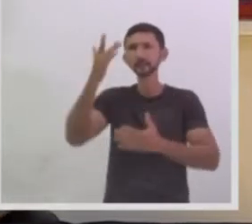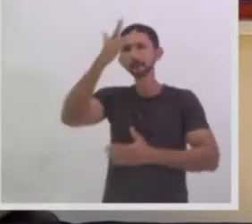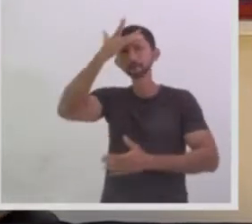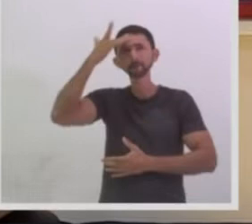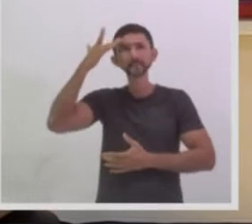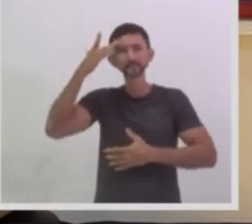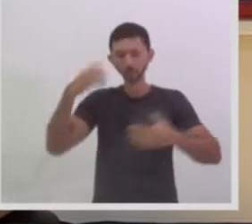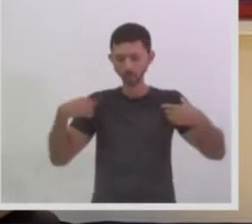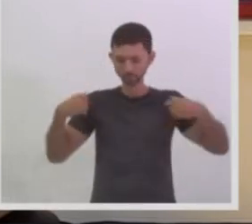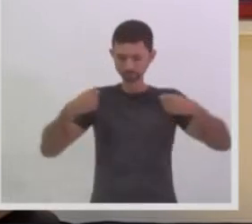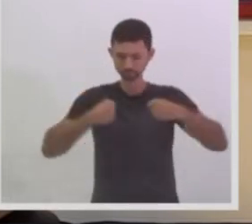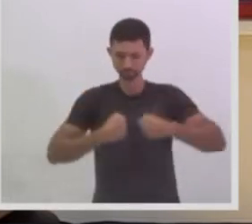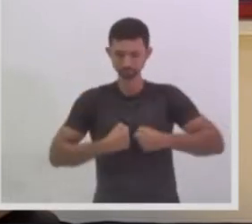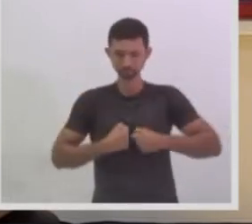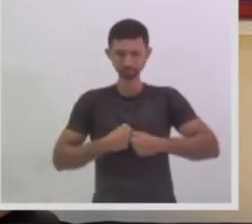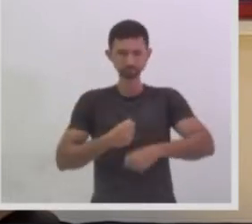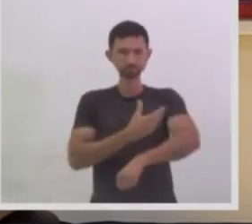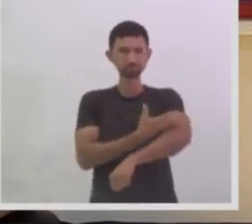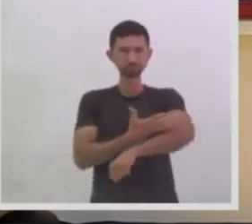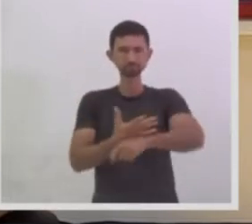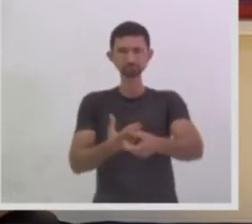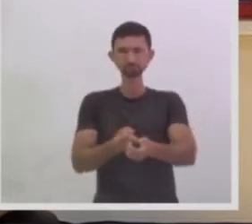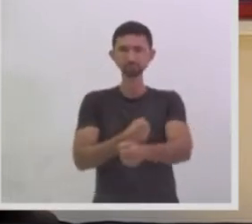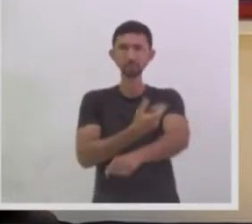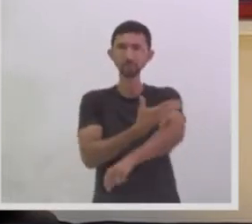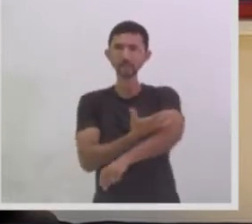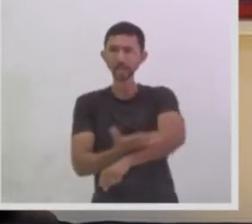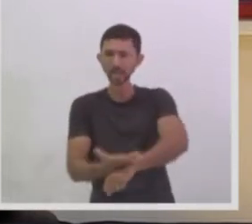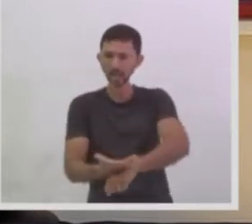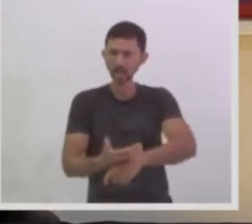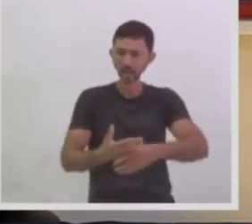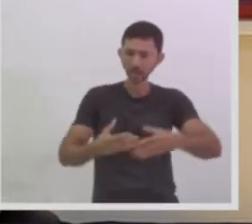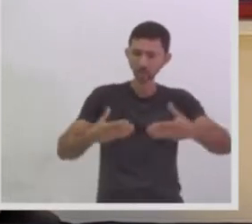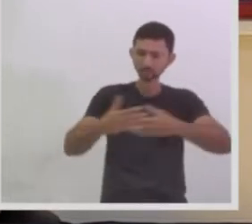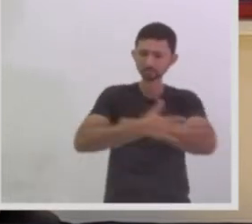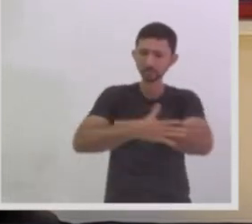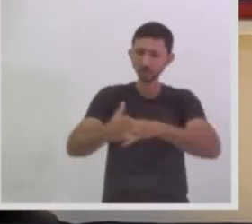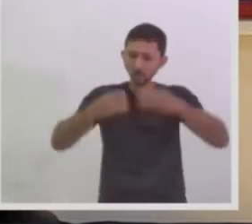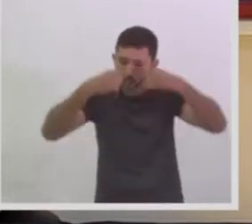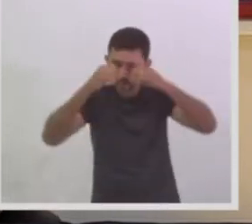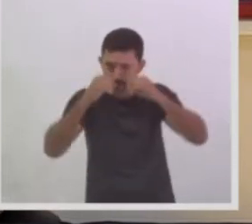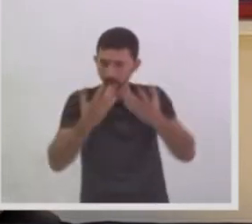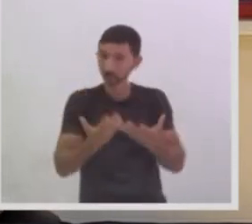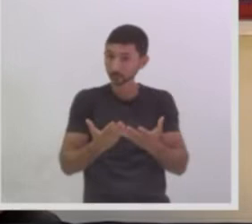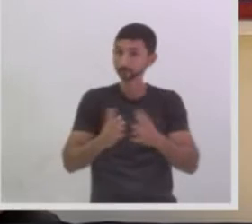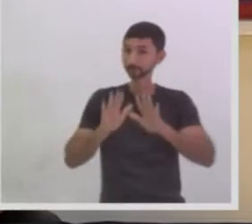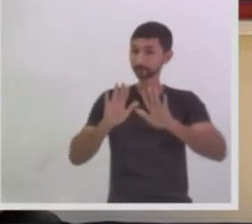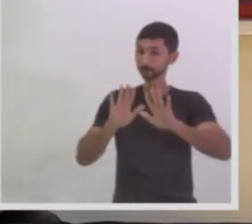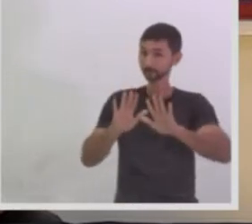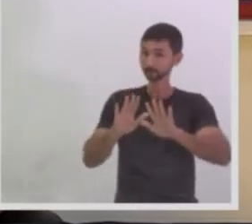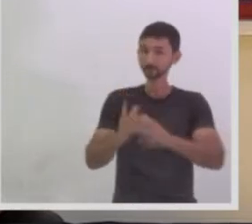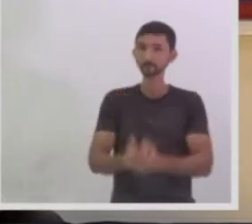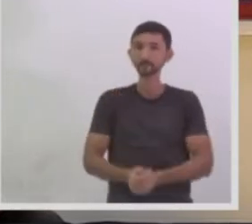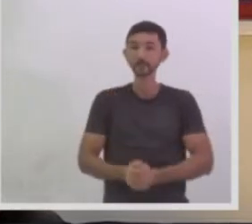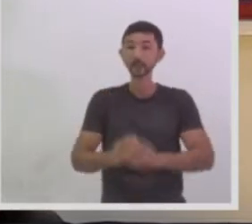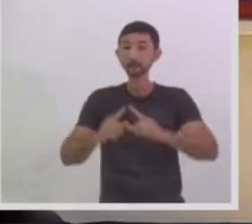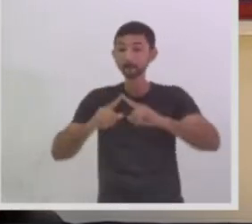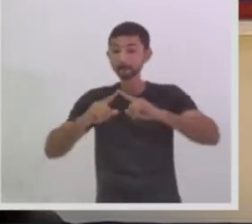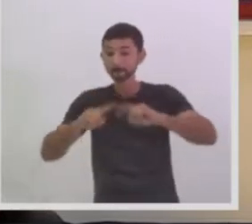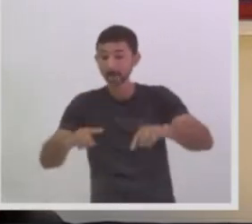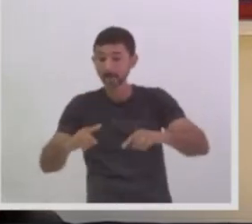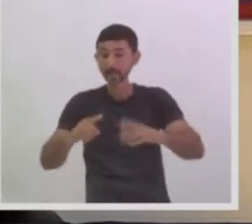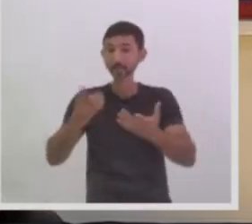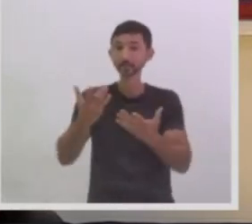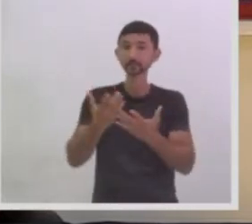nossa mente a ideia de alguém com um jaleco branco, num laboratório e assim por diante. Mas o trabalho do cientista da história, que é